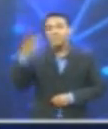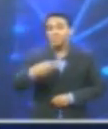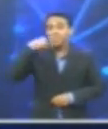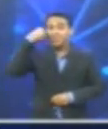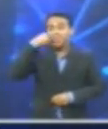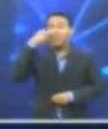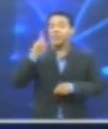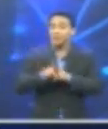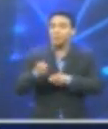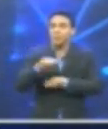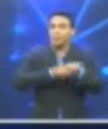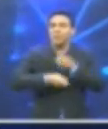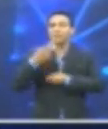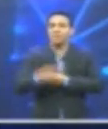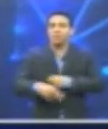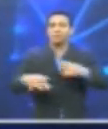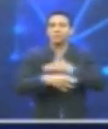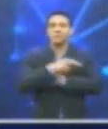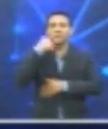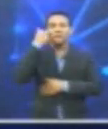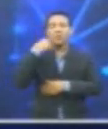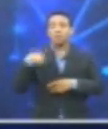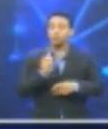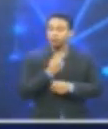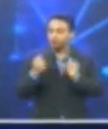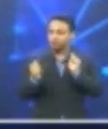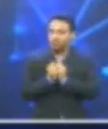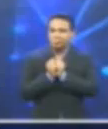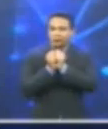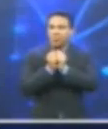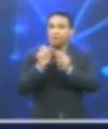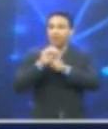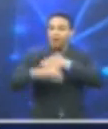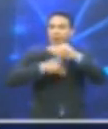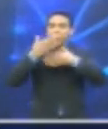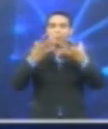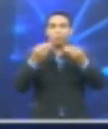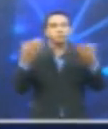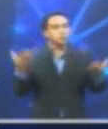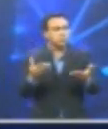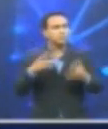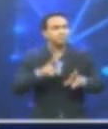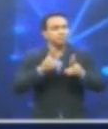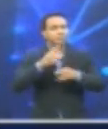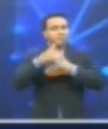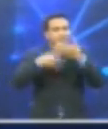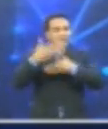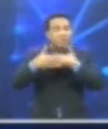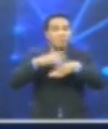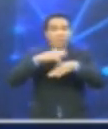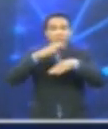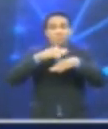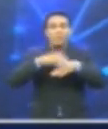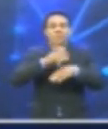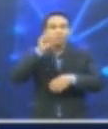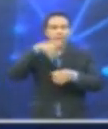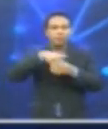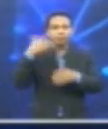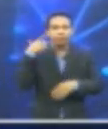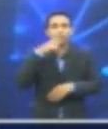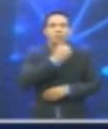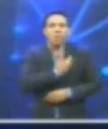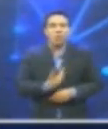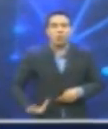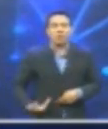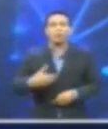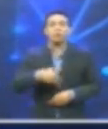da administração da cidade de Natal. Juntos já fizemos muito e vamos fazer muito mais, sem nenhum nervosismo, depois de eleito governador, se assim